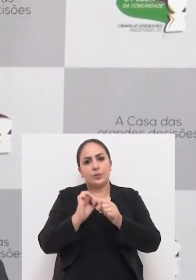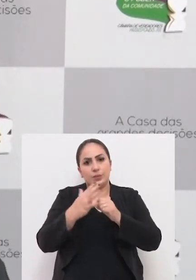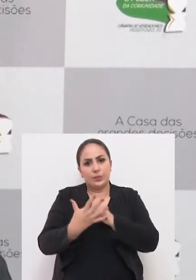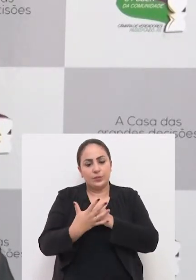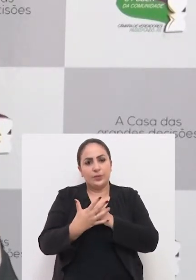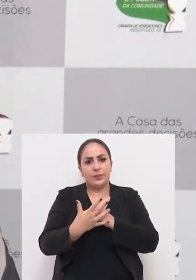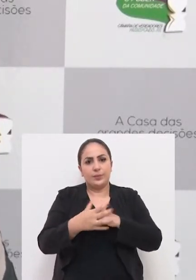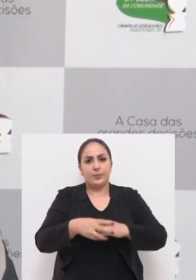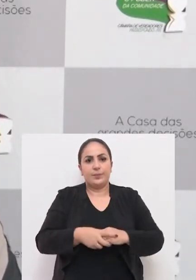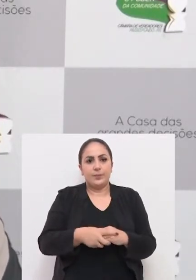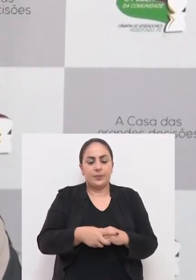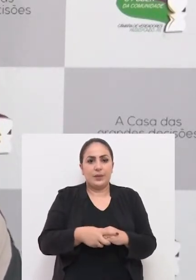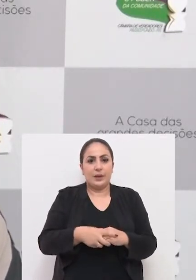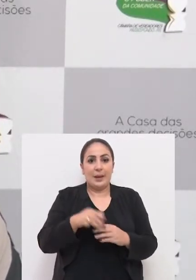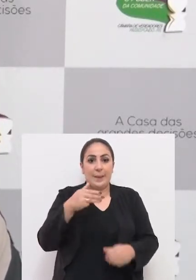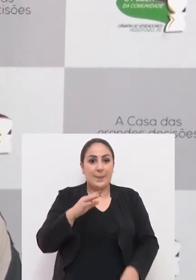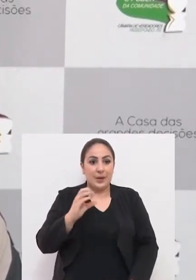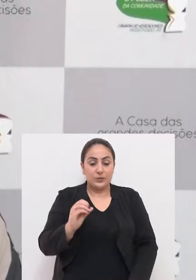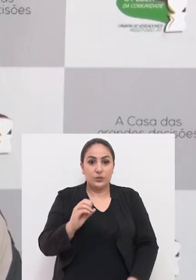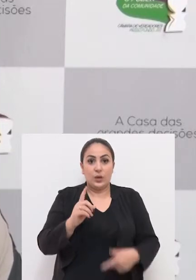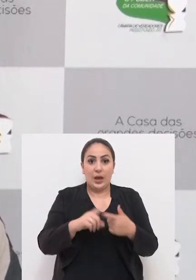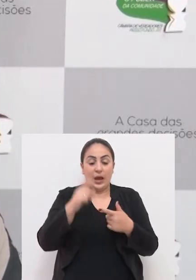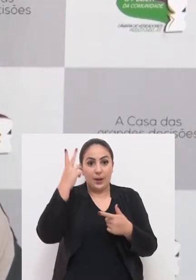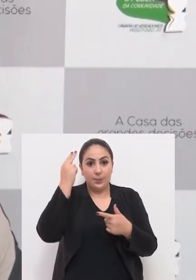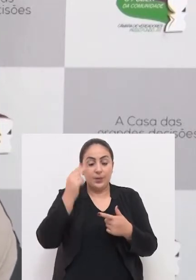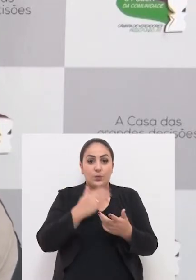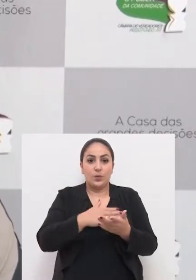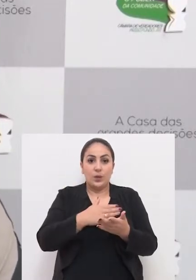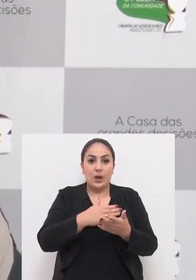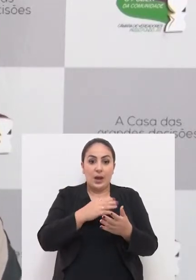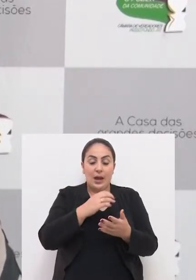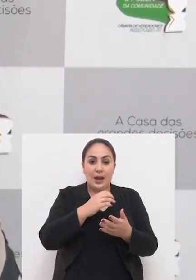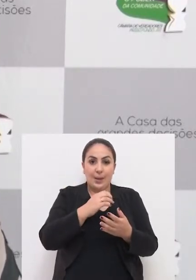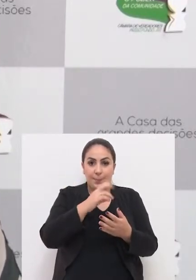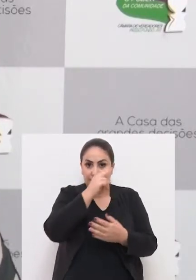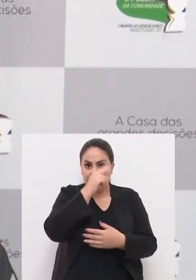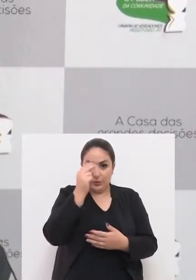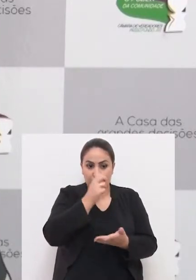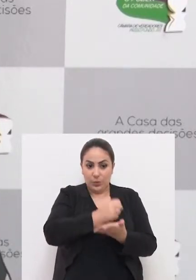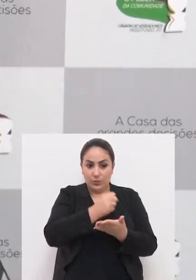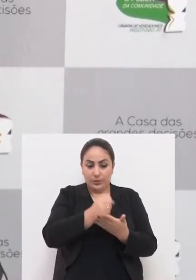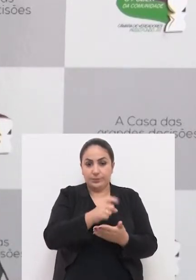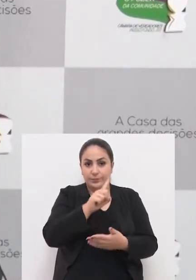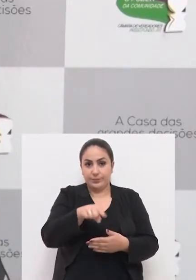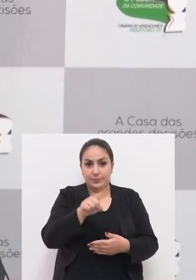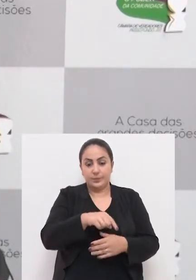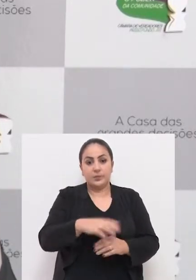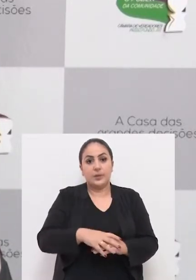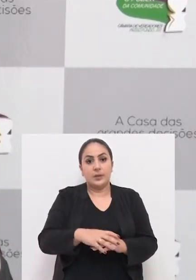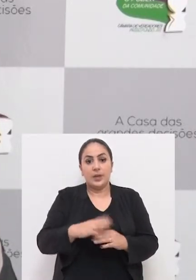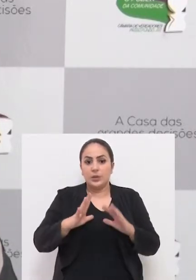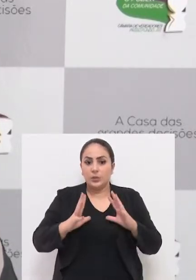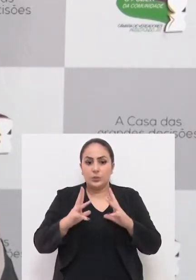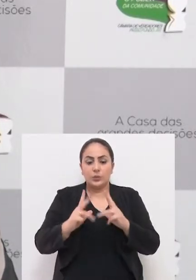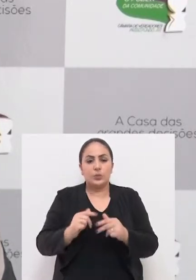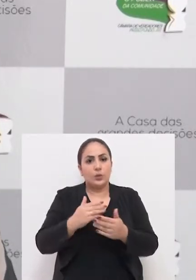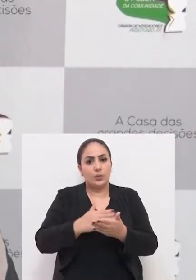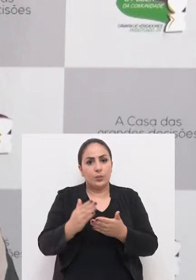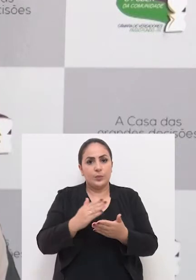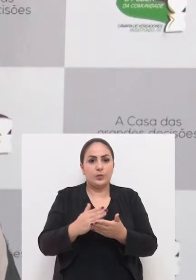atrasos. Daí veio a pandemia. Em março, em abril, a prefeitura rescindiu o contrato, né? E desde